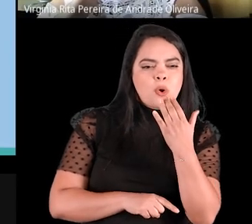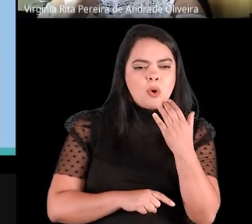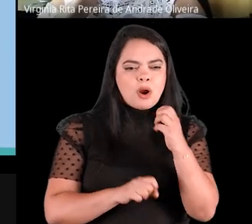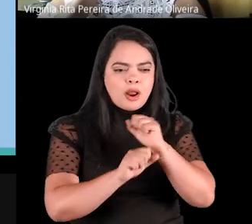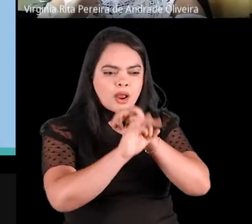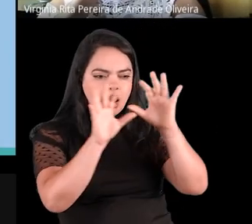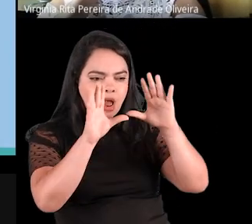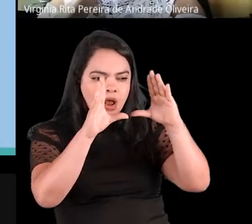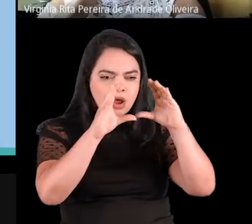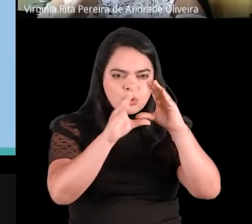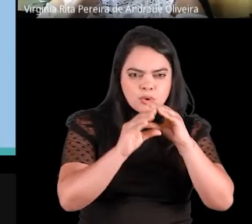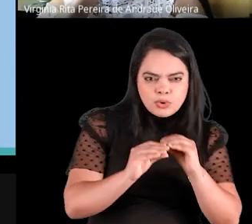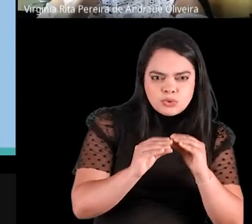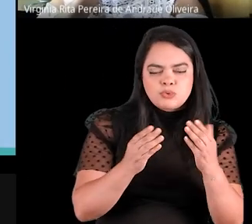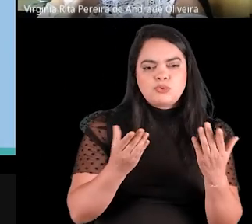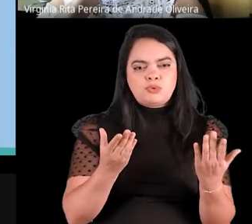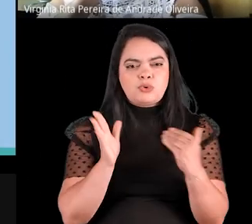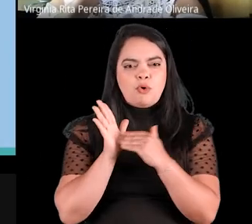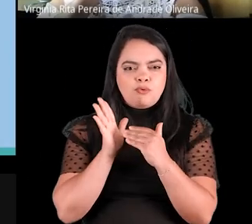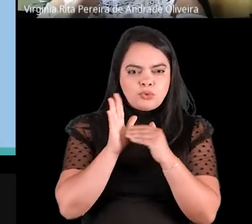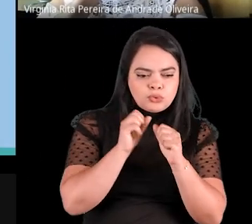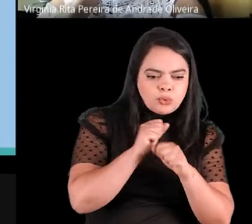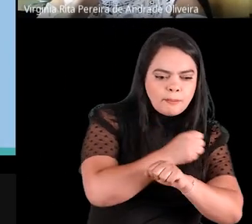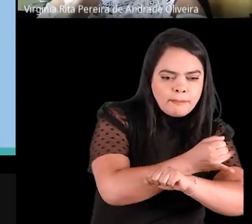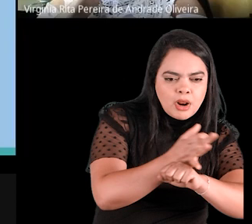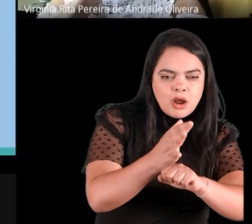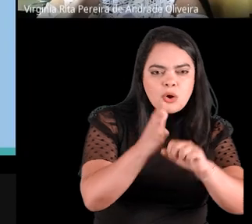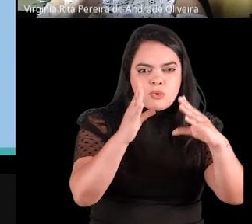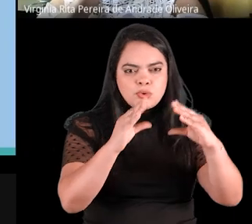fundo escuro com fonte clara. Descrição